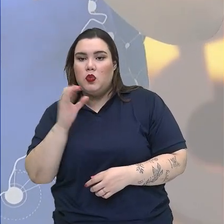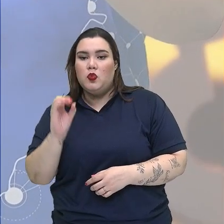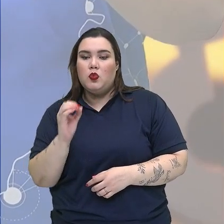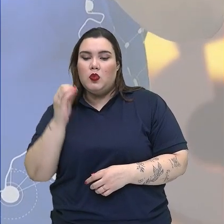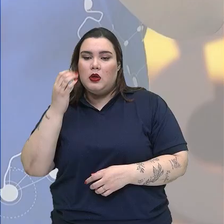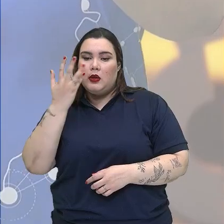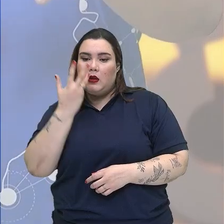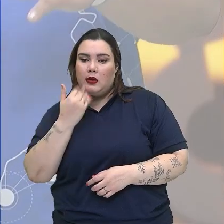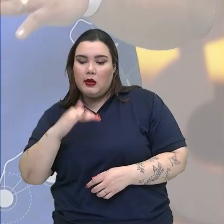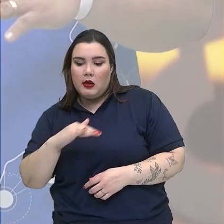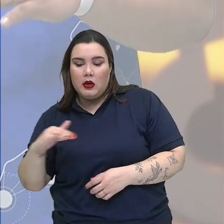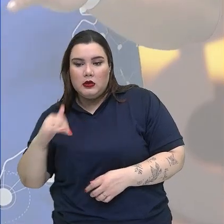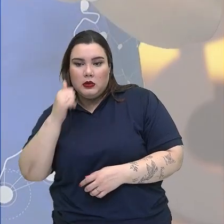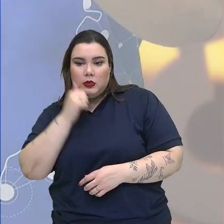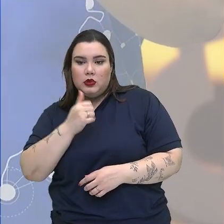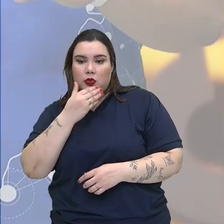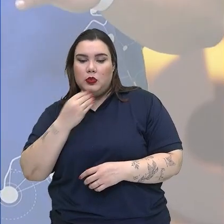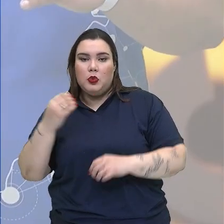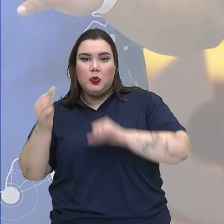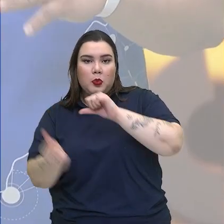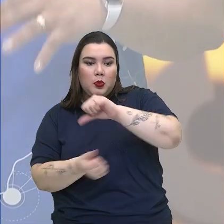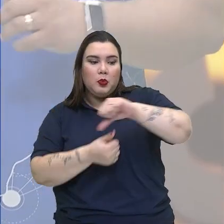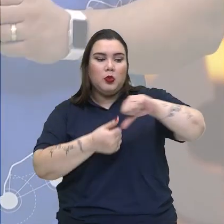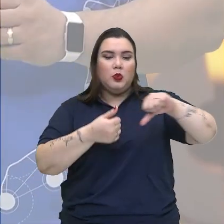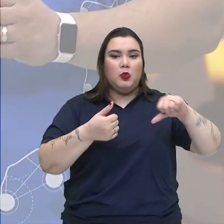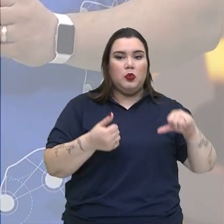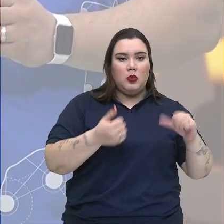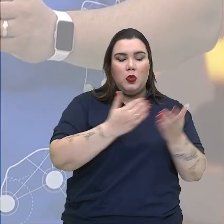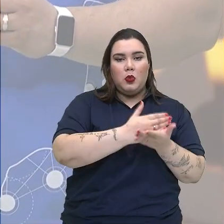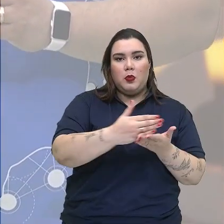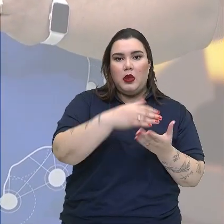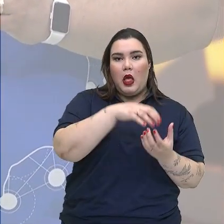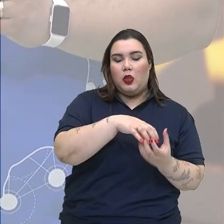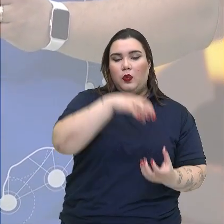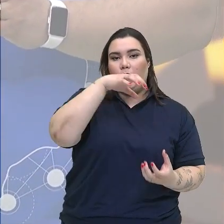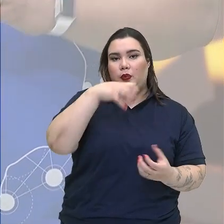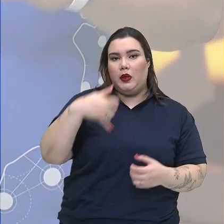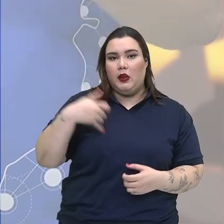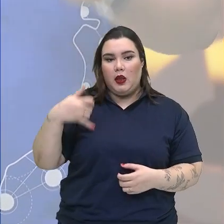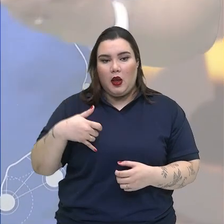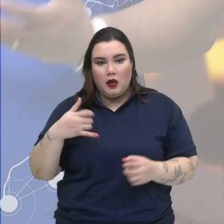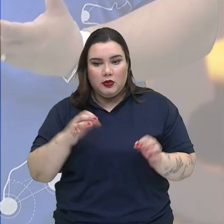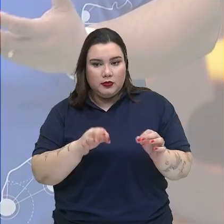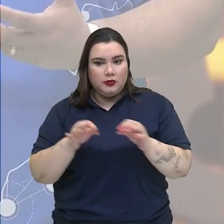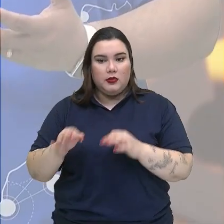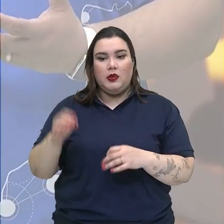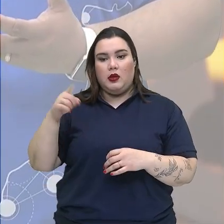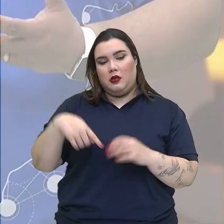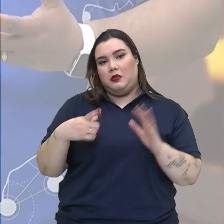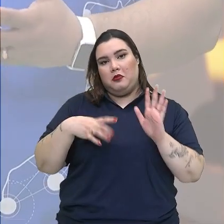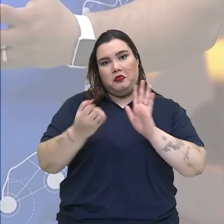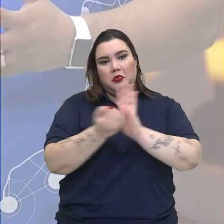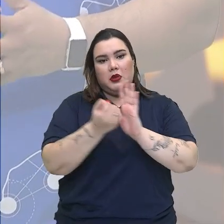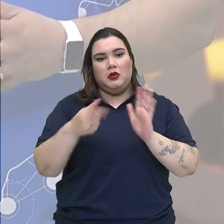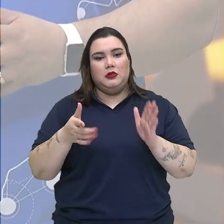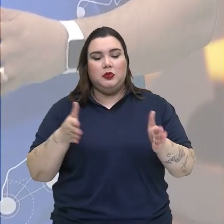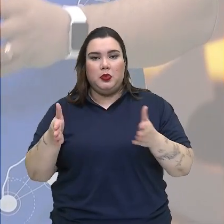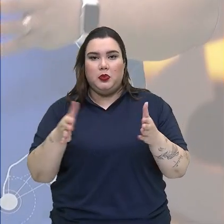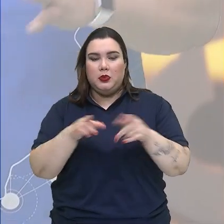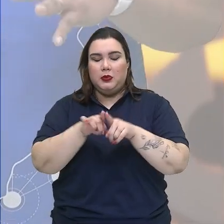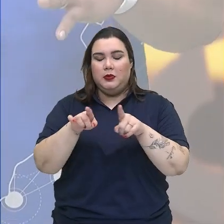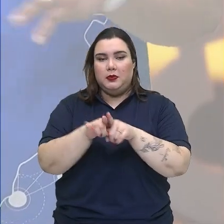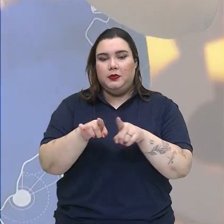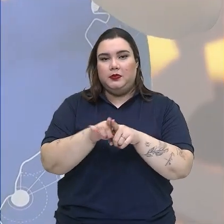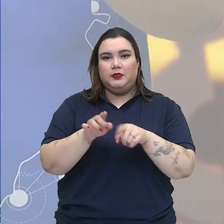de ser crianças e passam a entrar na vida adulta, tá? Então são marcadas por esses ciclos. E